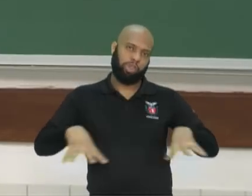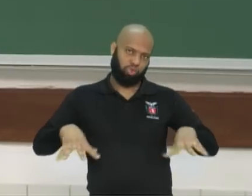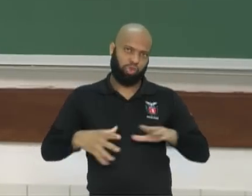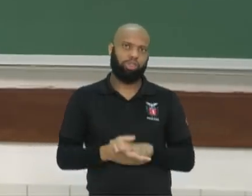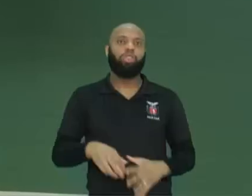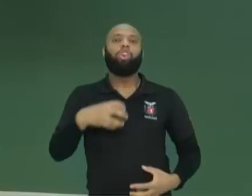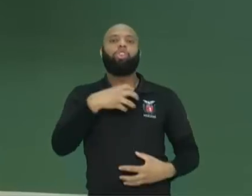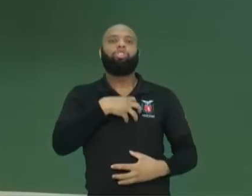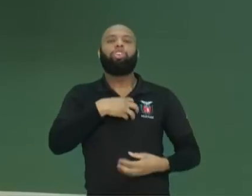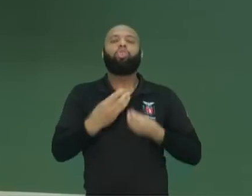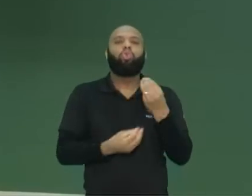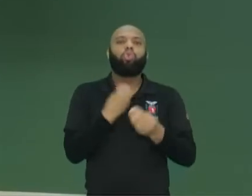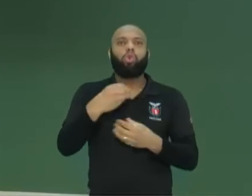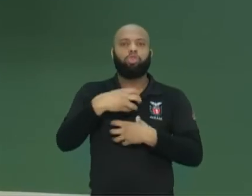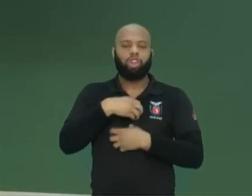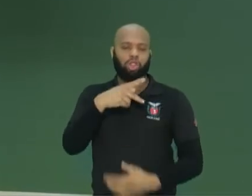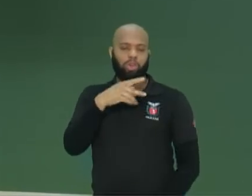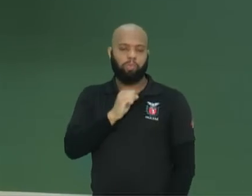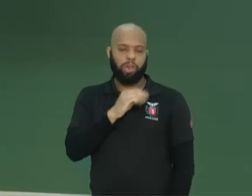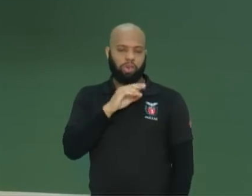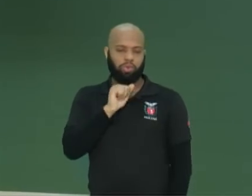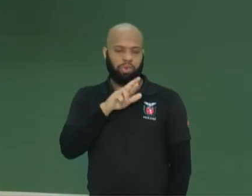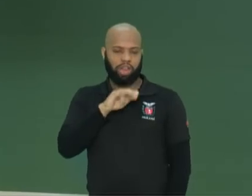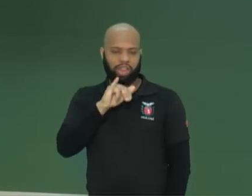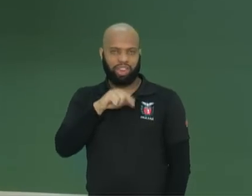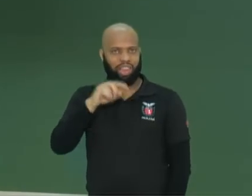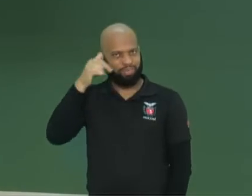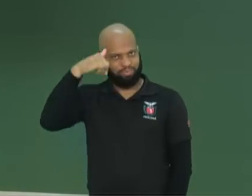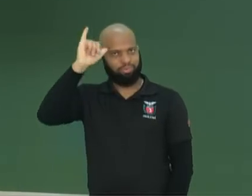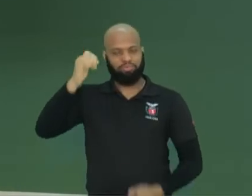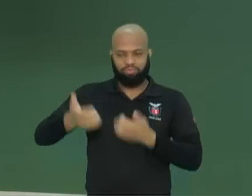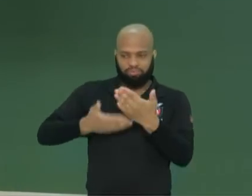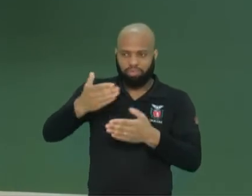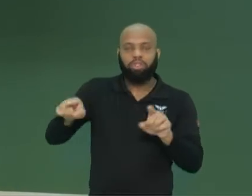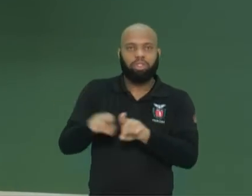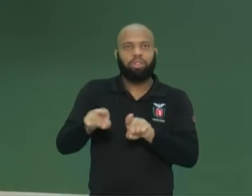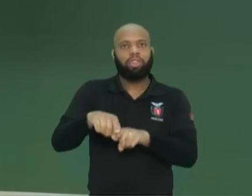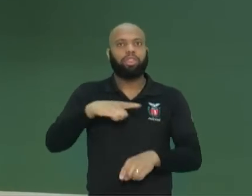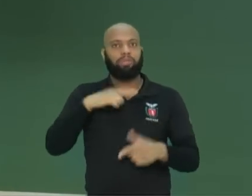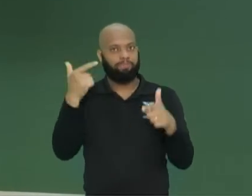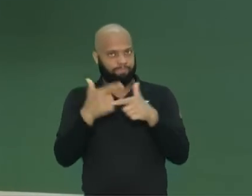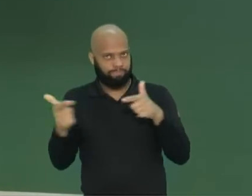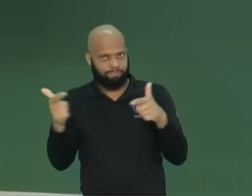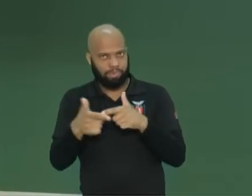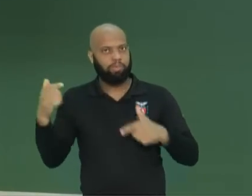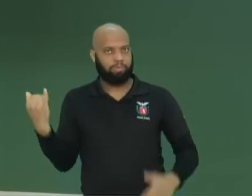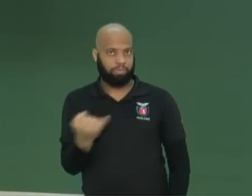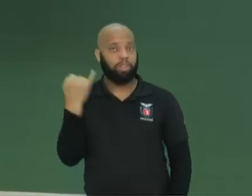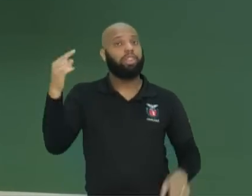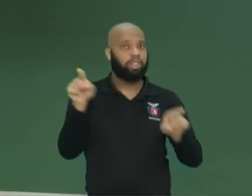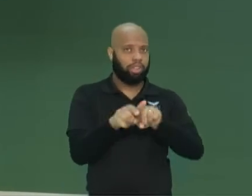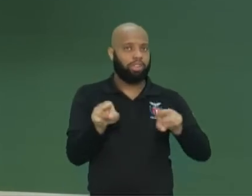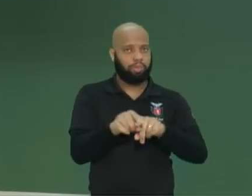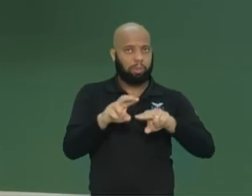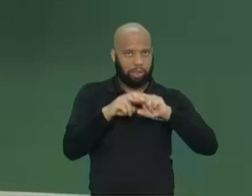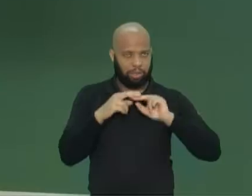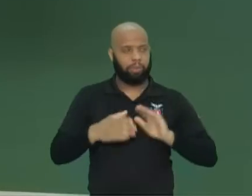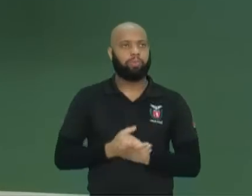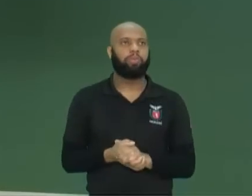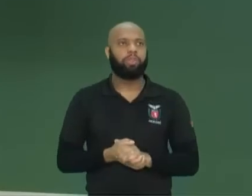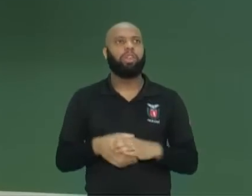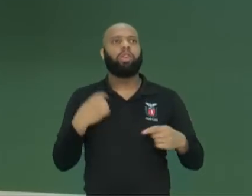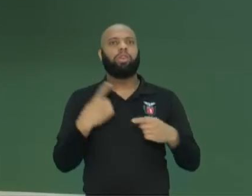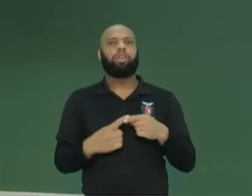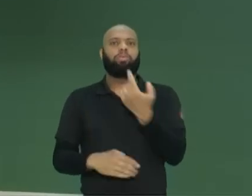forma como a atividade da pecuária é desenvolvida acaba afetando ali de forma significativa essas 2 partes, né?